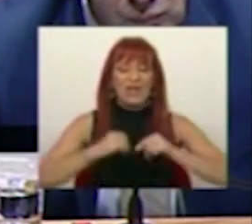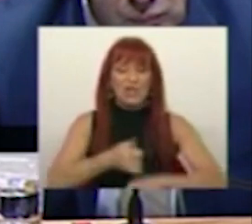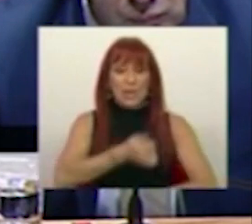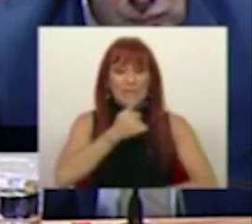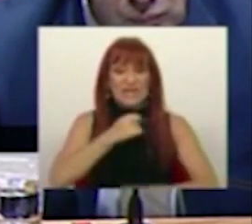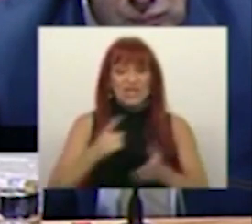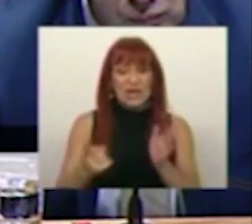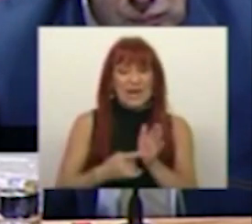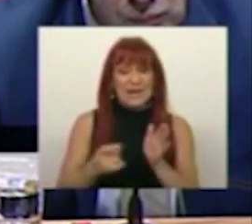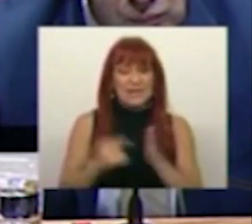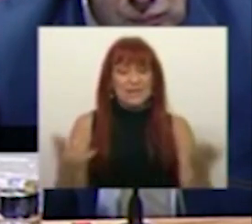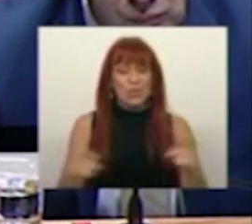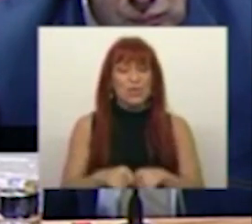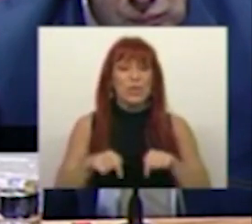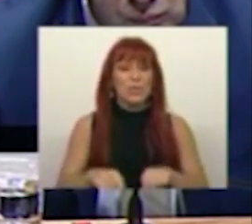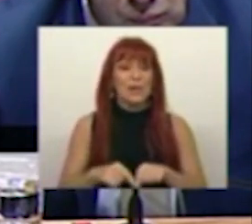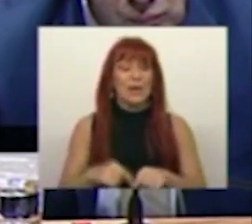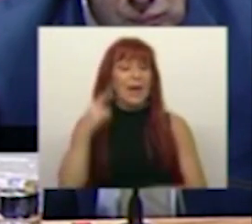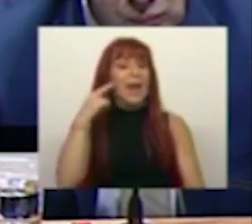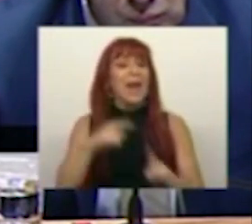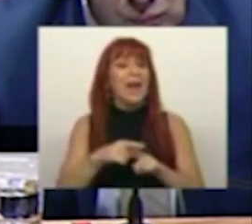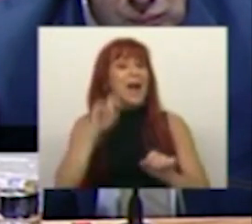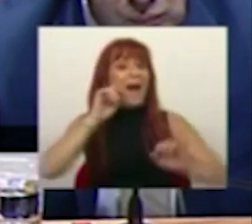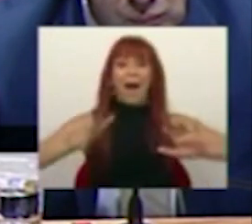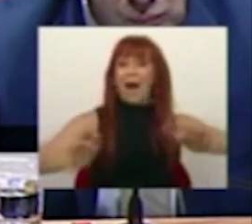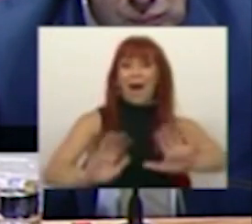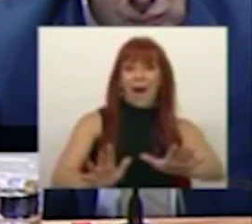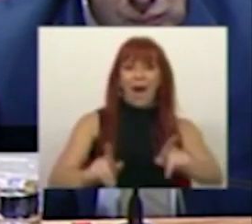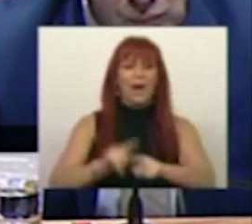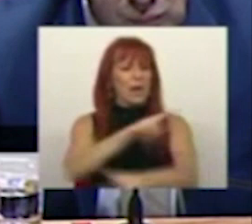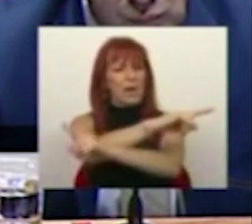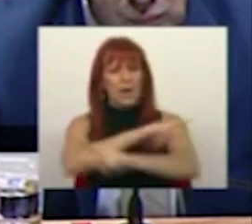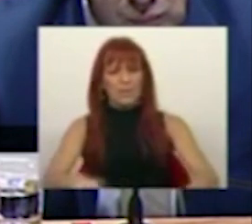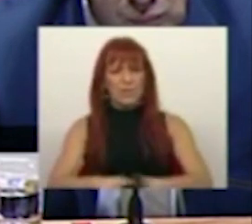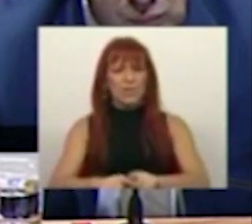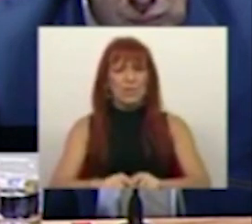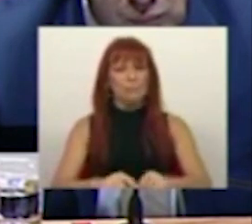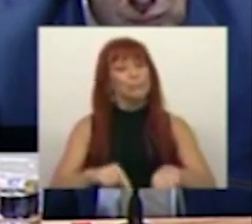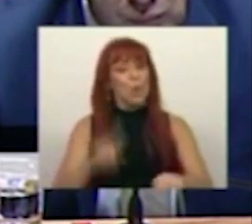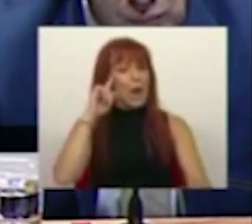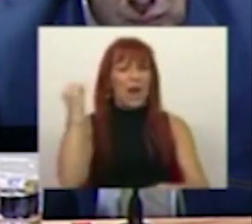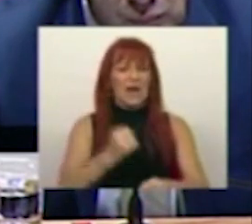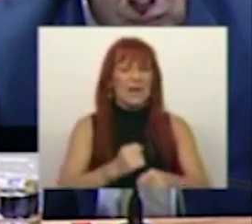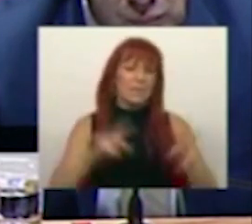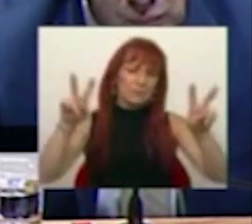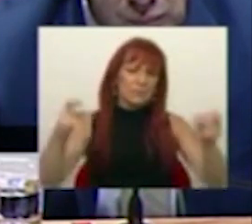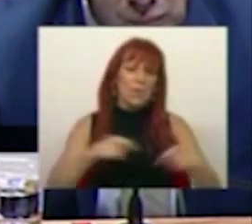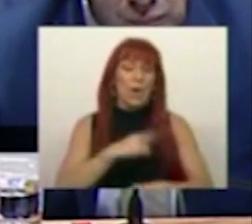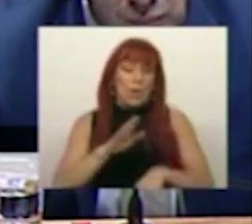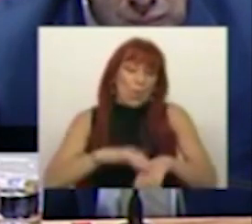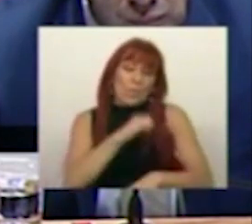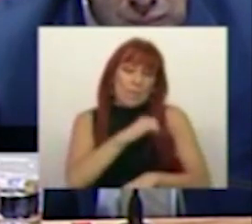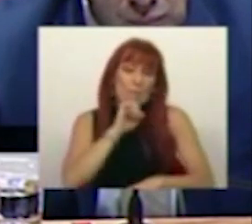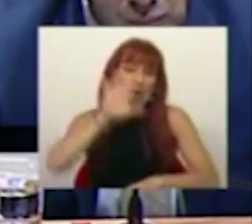das medidas necessárias, tendo em vista a prevenir e a impedir a consumação de um crime, ainda por